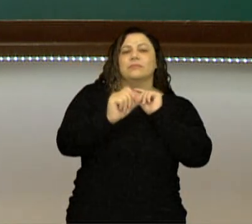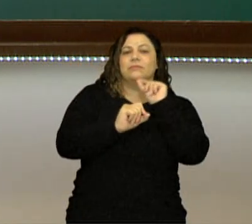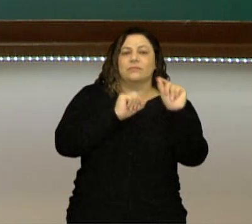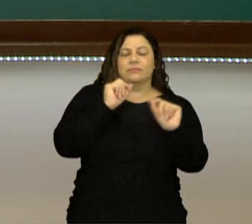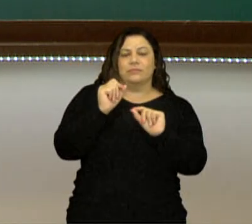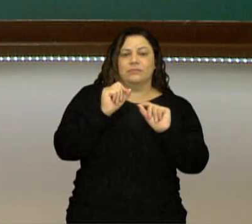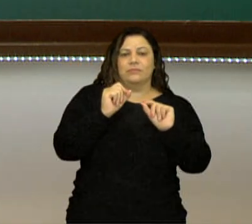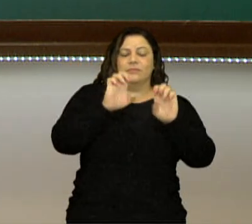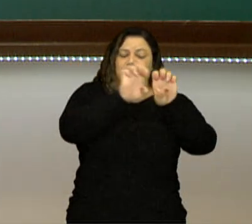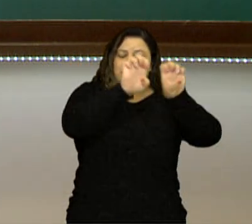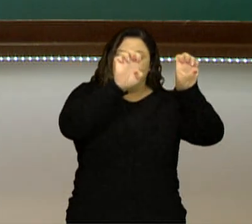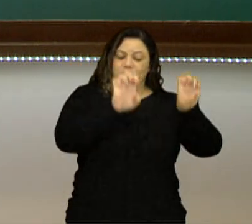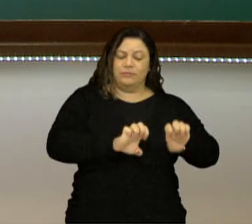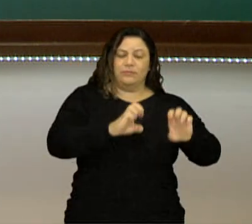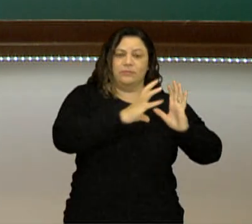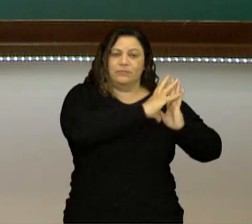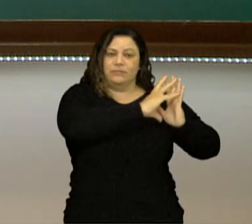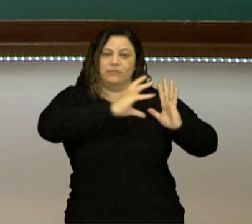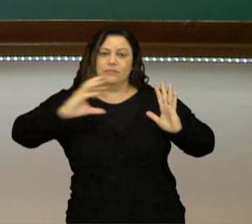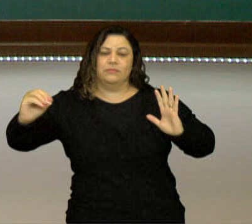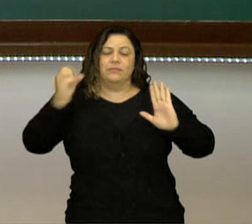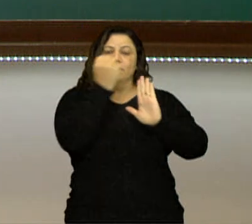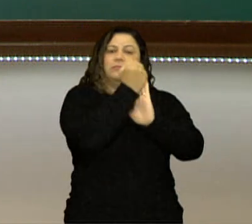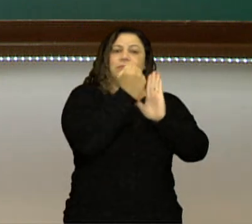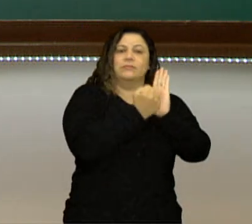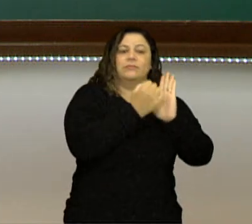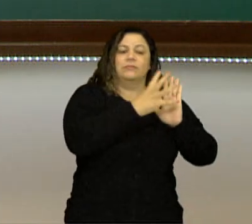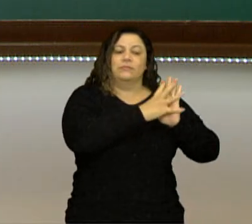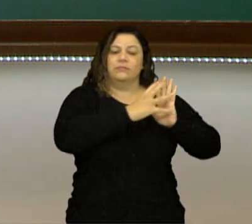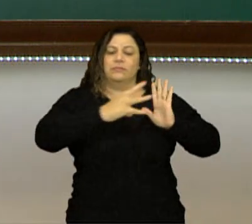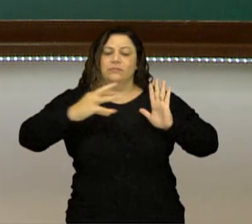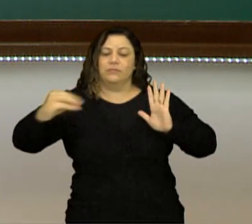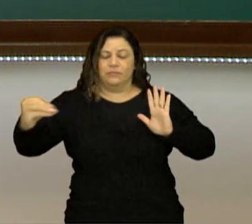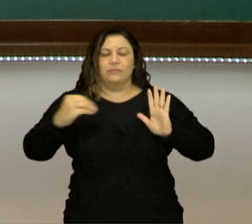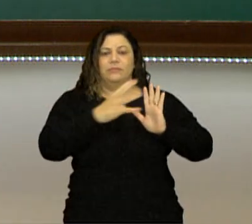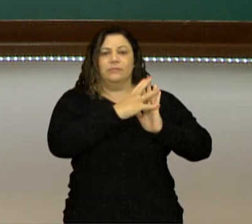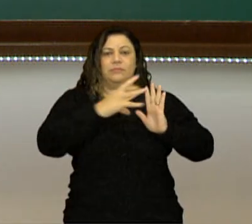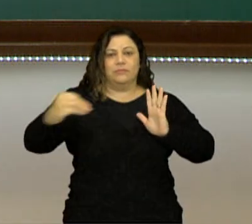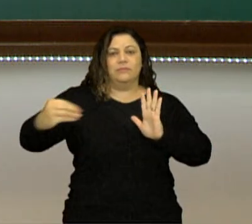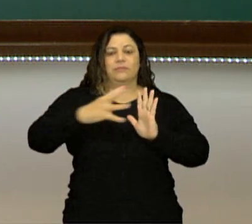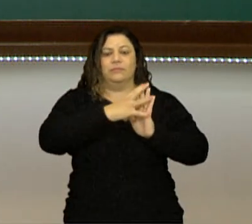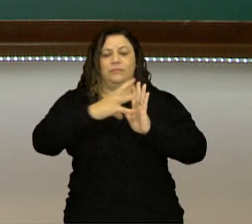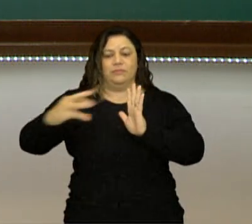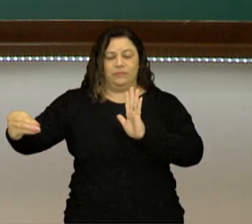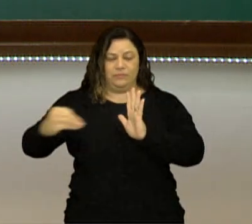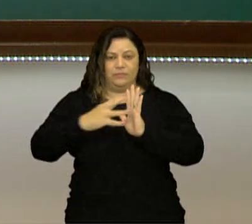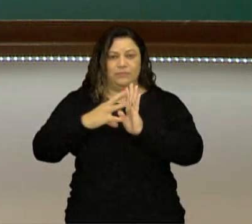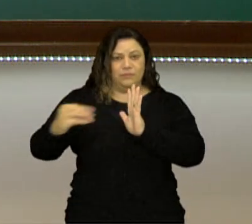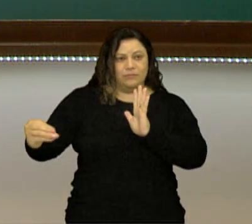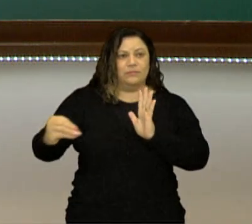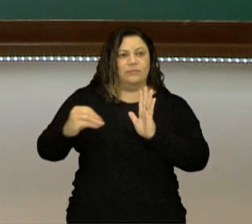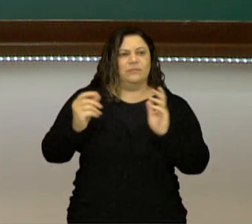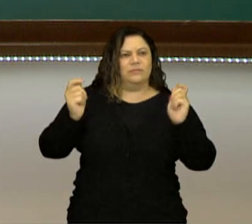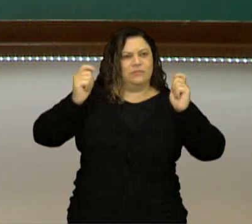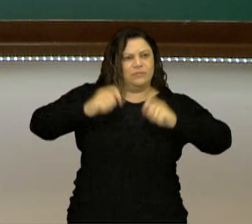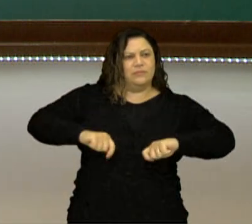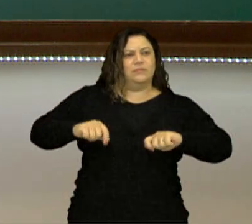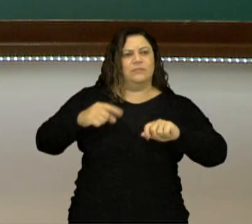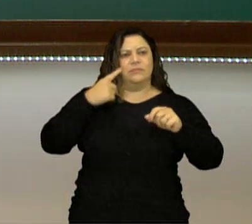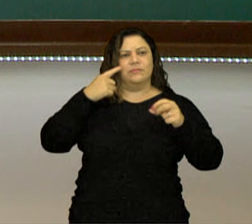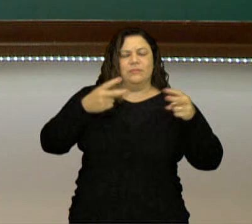de estruturas de códigos sequenciais que a gente chama de introns. E aí os chamados exons, que seriam aquelas partes